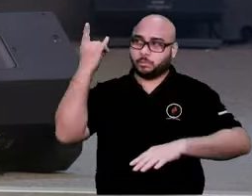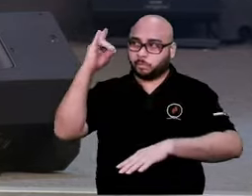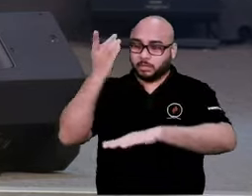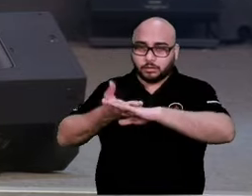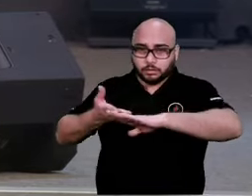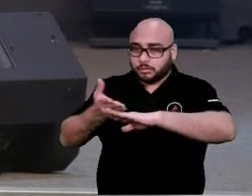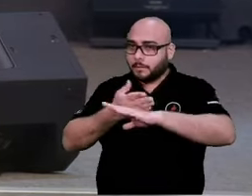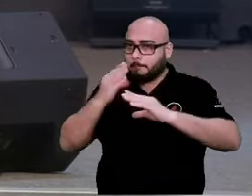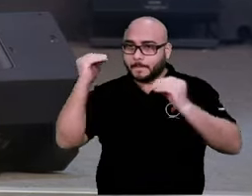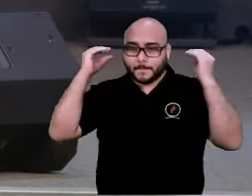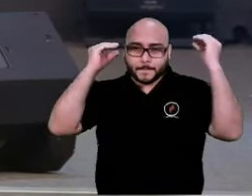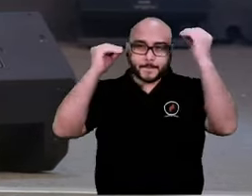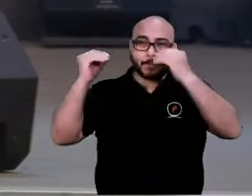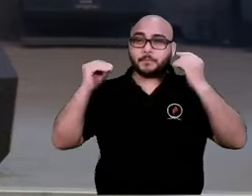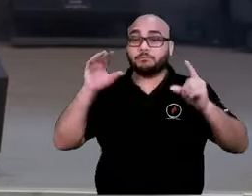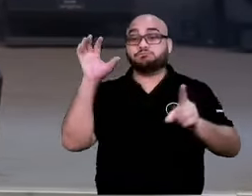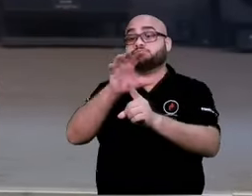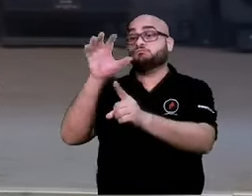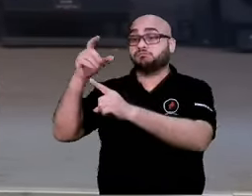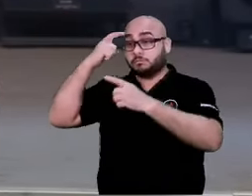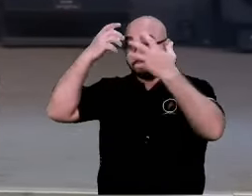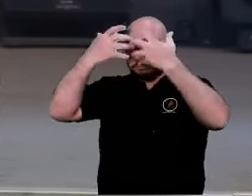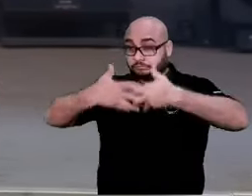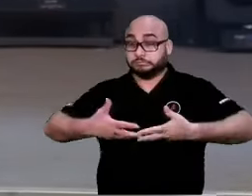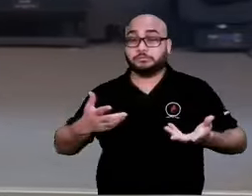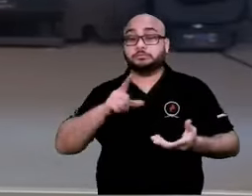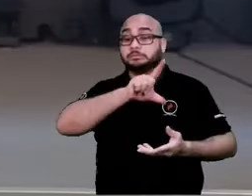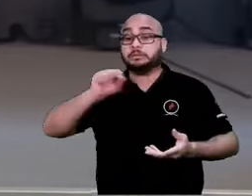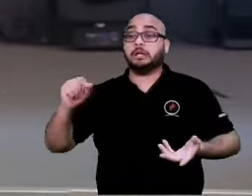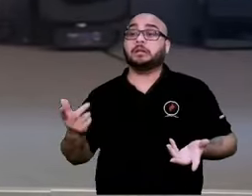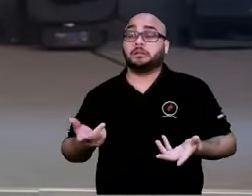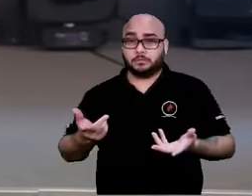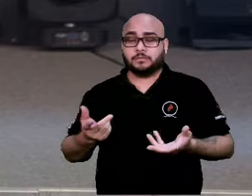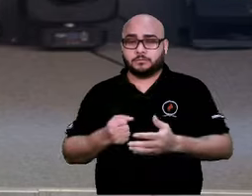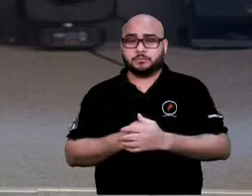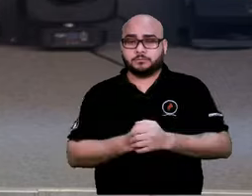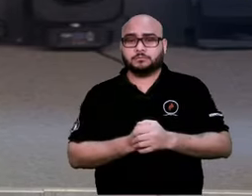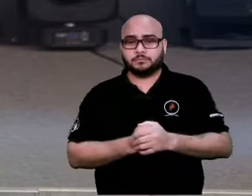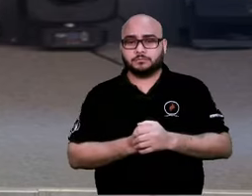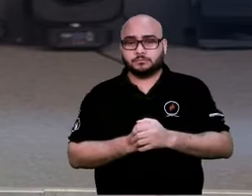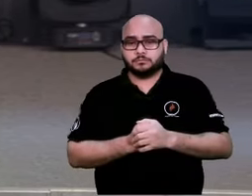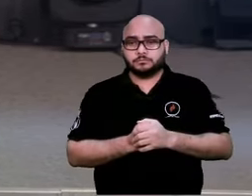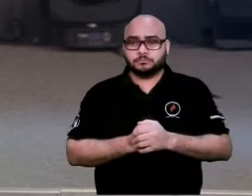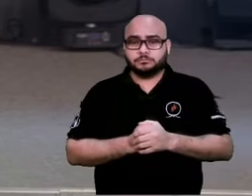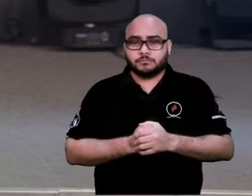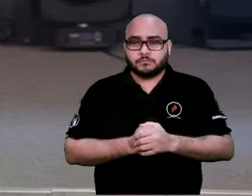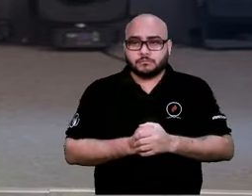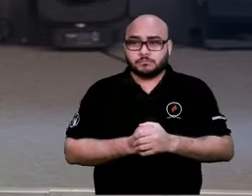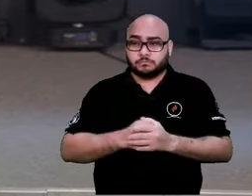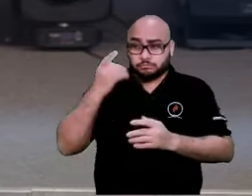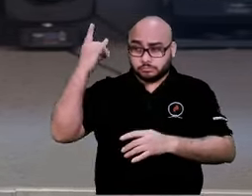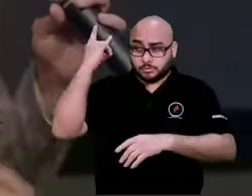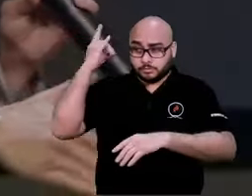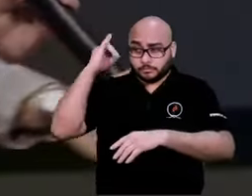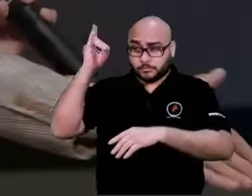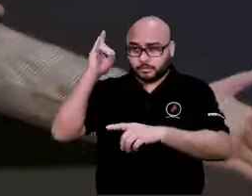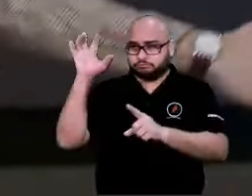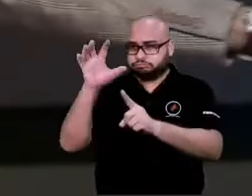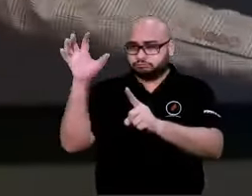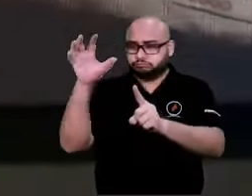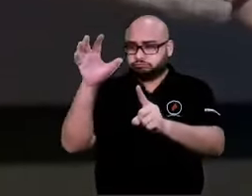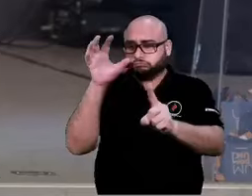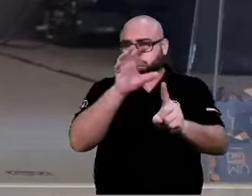Sisaque traz. Falou pro teu marido: tem conferência, não quer vir? Sisaque traz. Sisaque está dizendo: vou